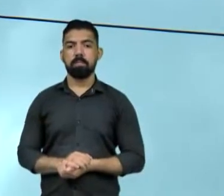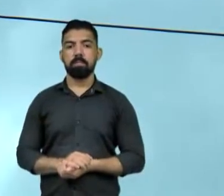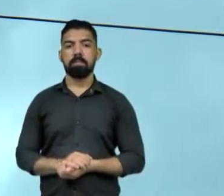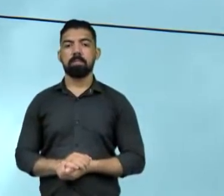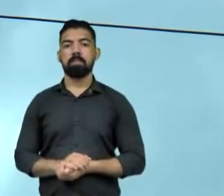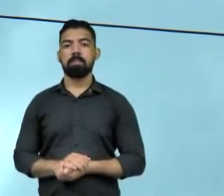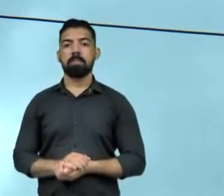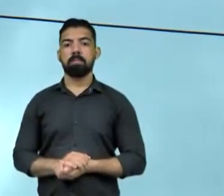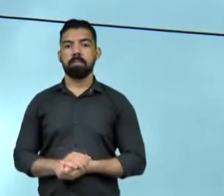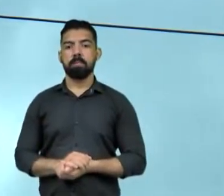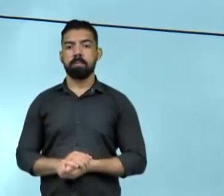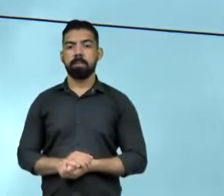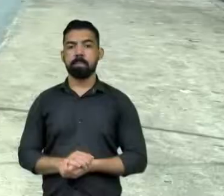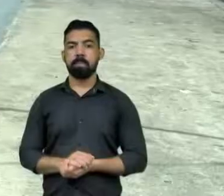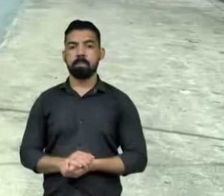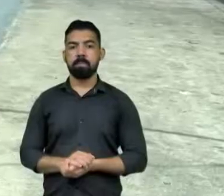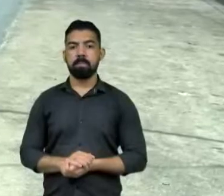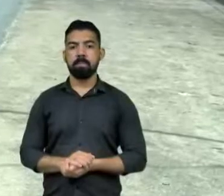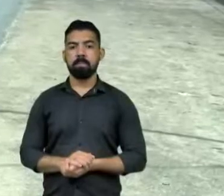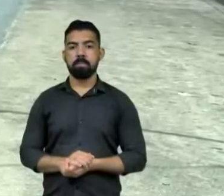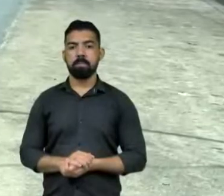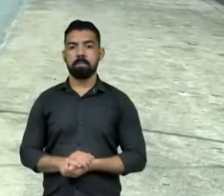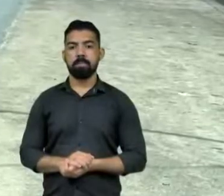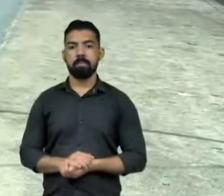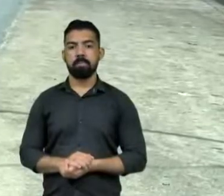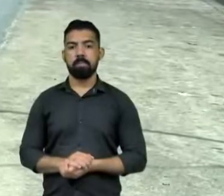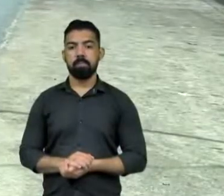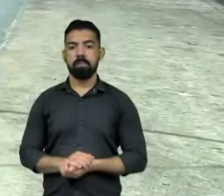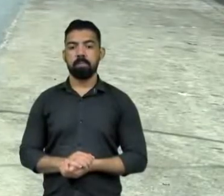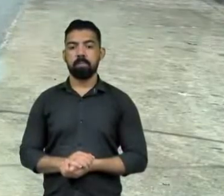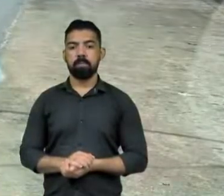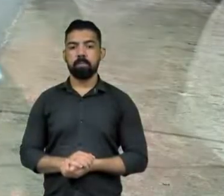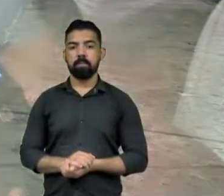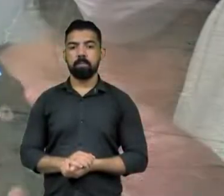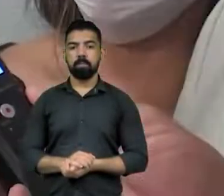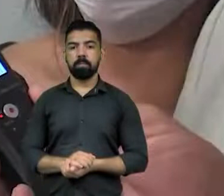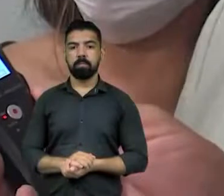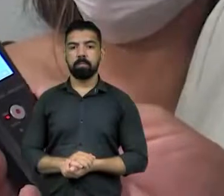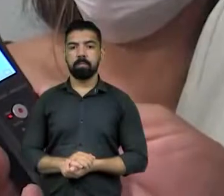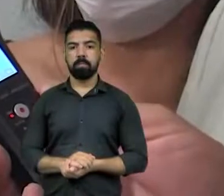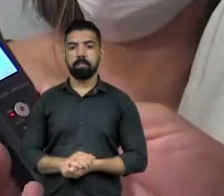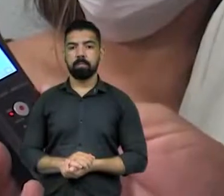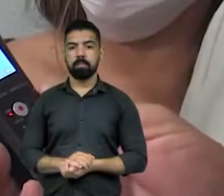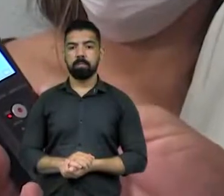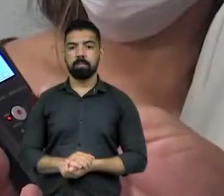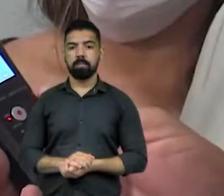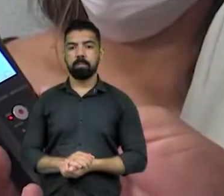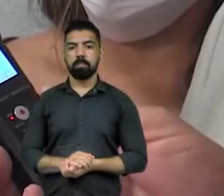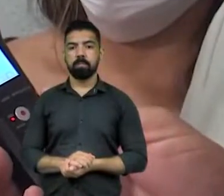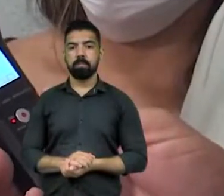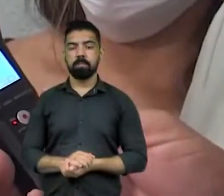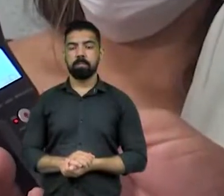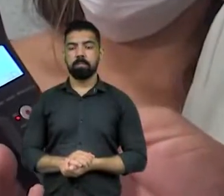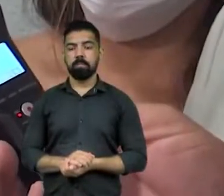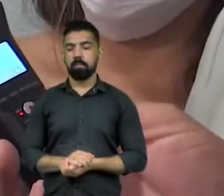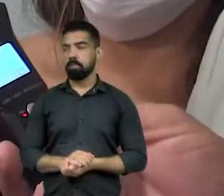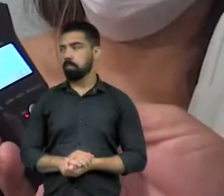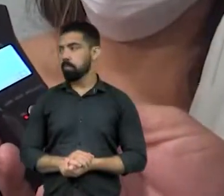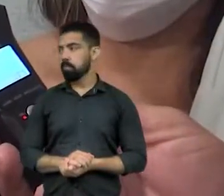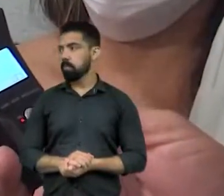a todo um sistema que vem sendo distribuído por todo o estado. para melhorar o nosso nível